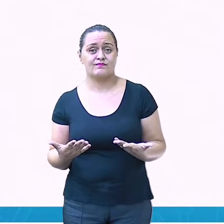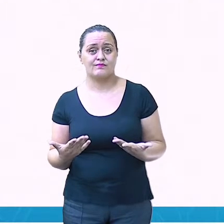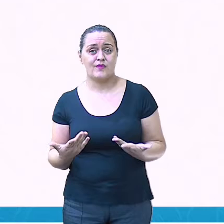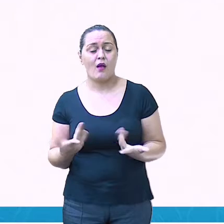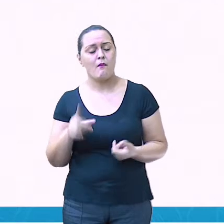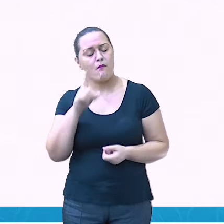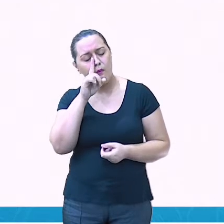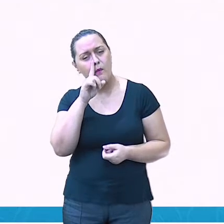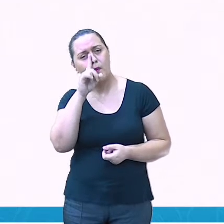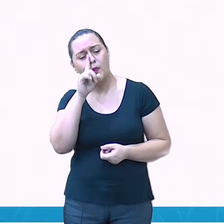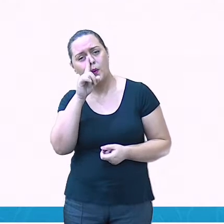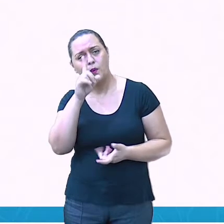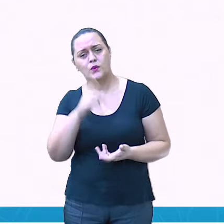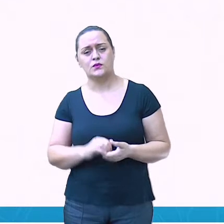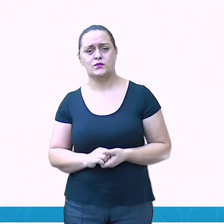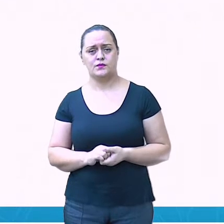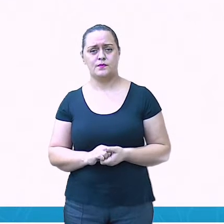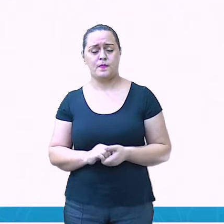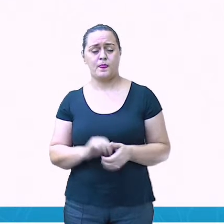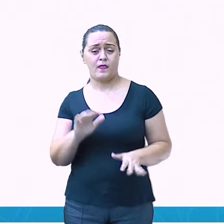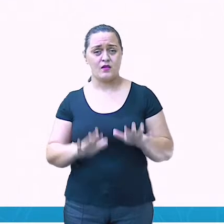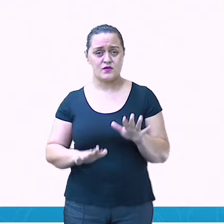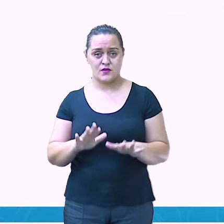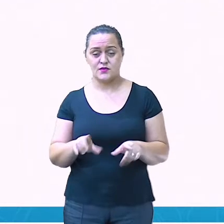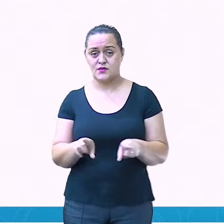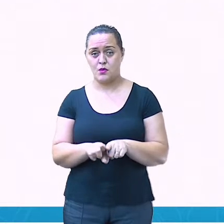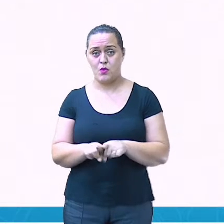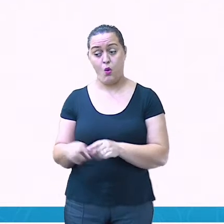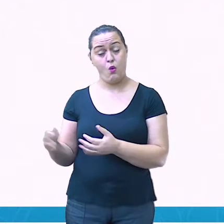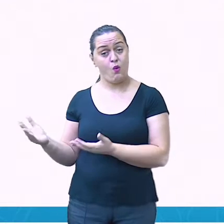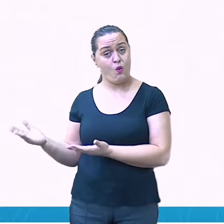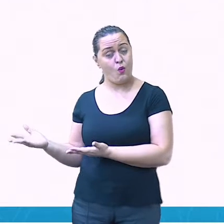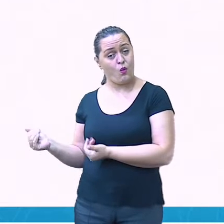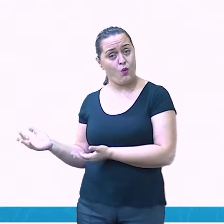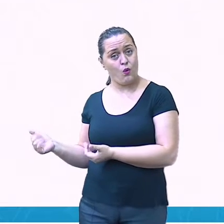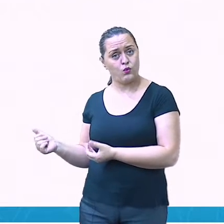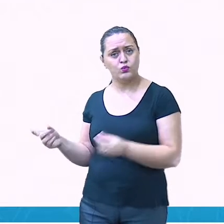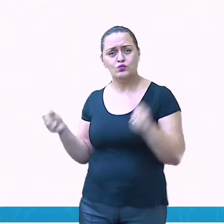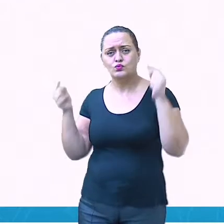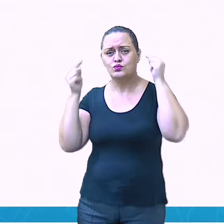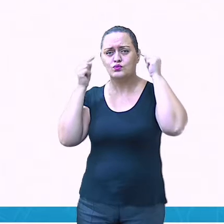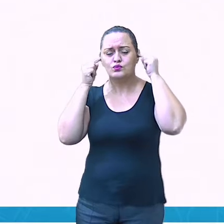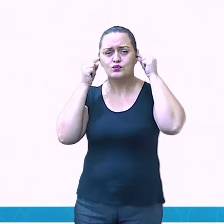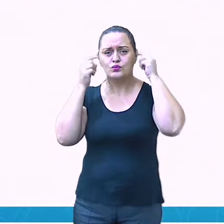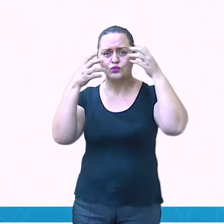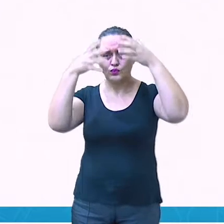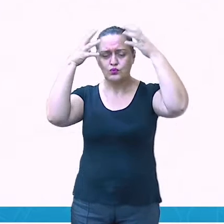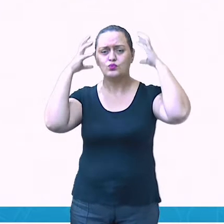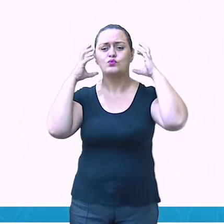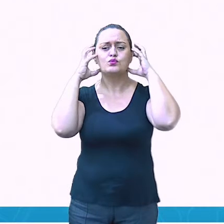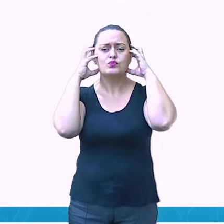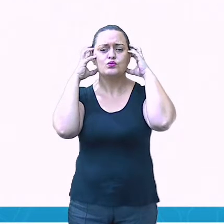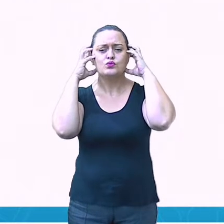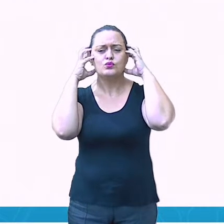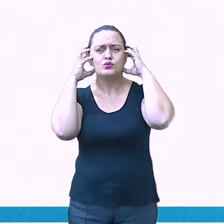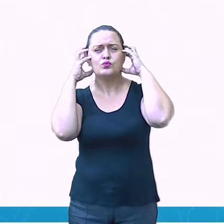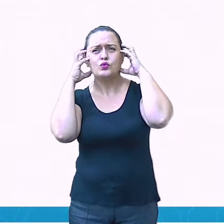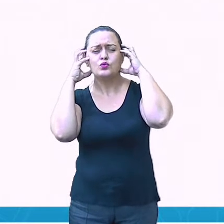vezes, os adolescentes têm usado o fone de ouvido o tempo todo. E com um